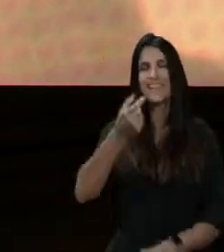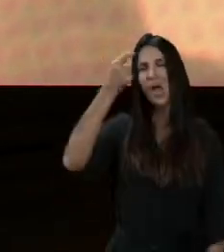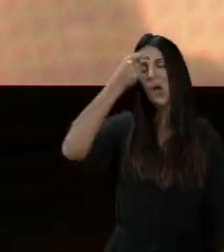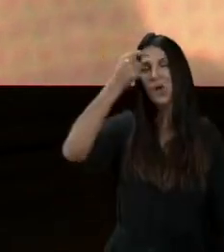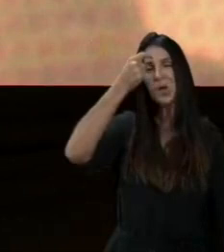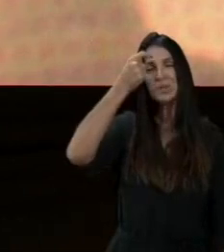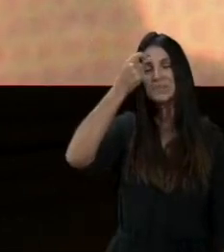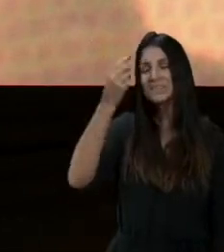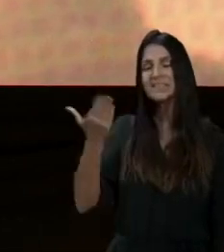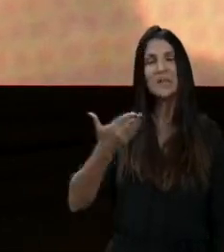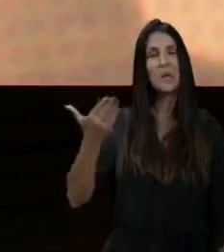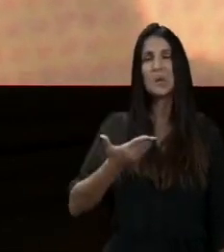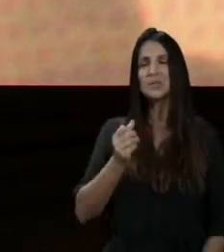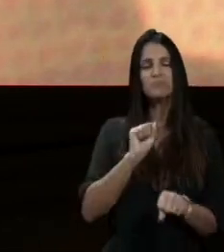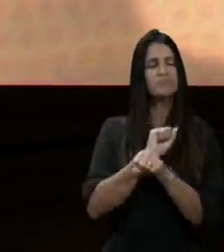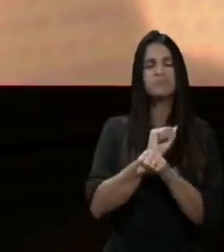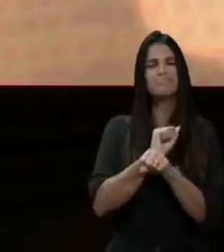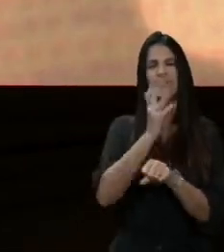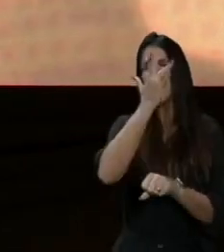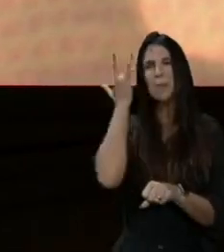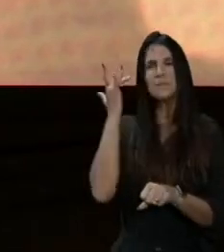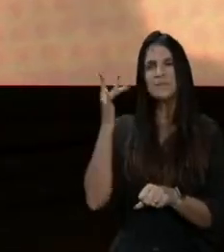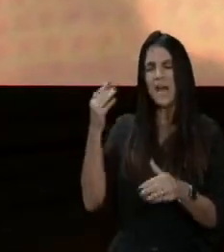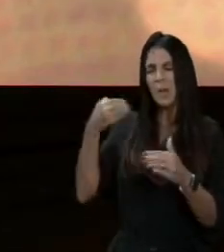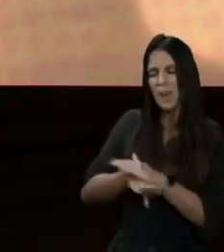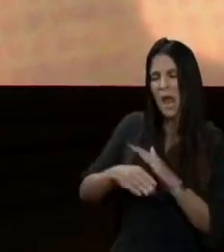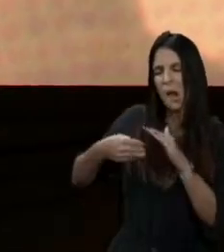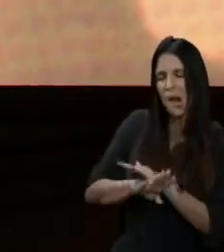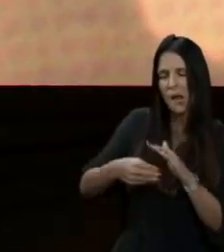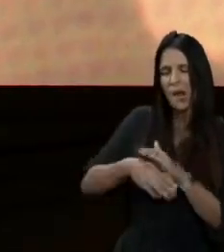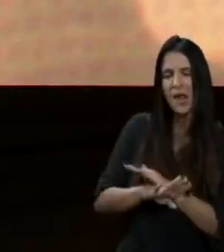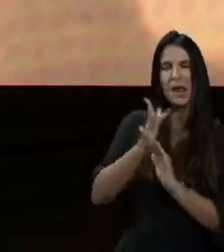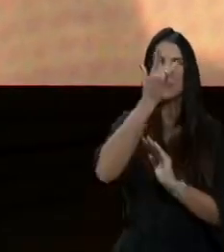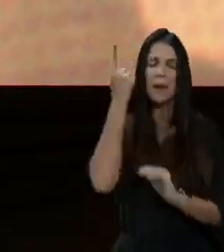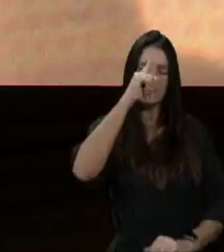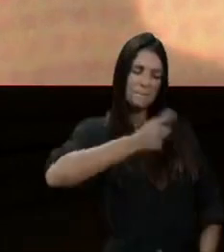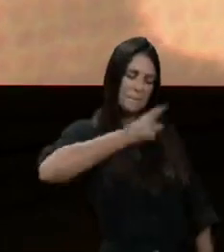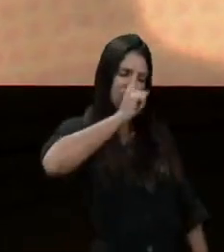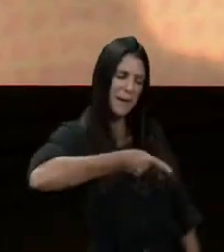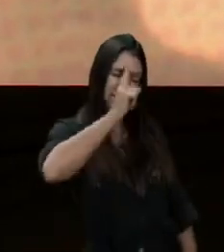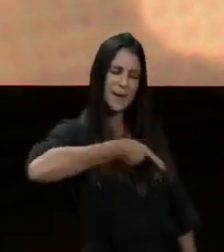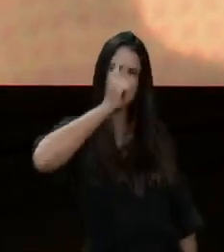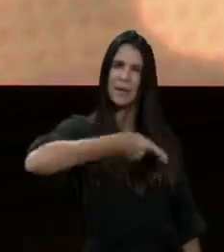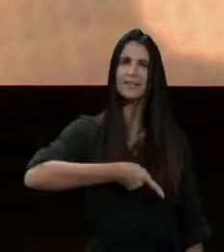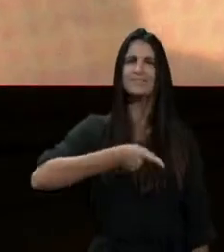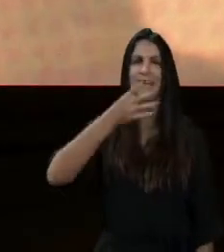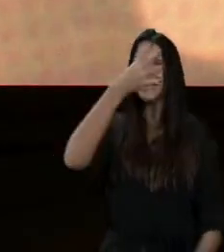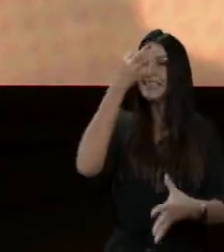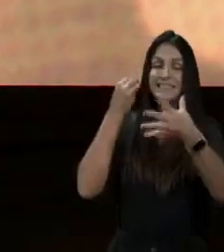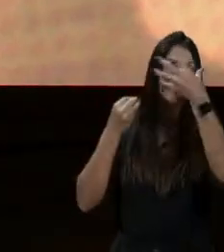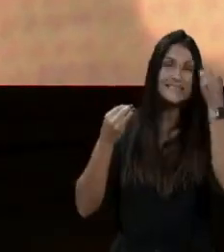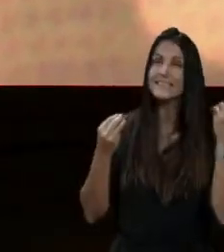as pessoas que querem acumular acomodar a combinar pessoas que querem mandar mandar mandar esquecendo que vem um